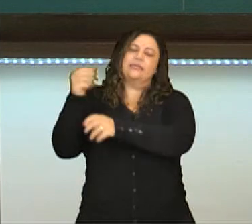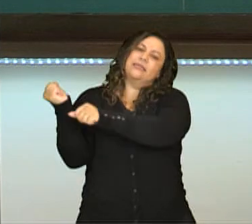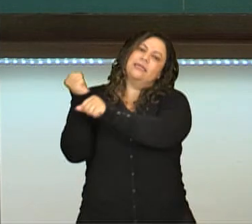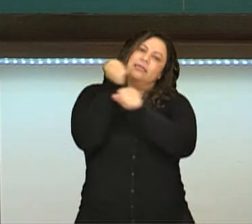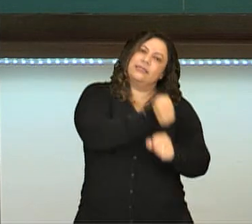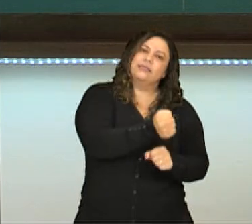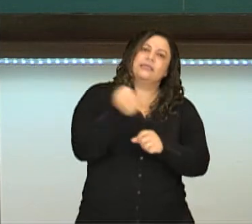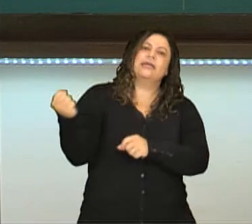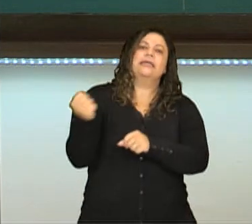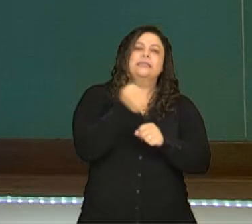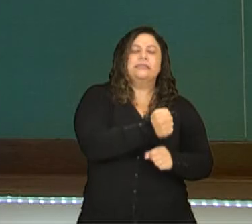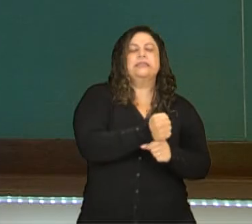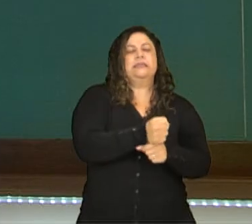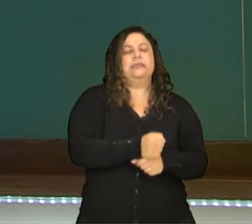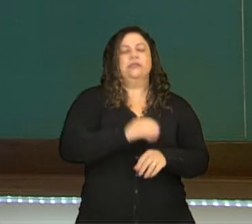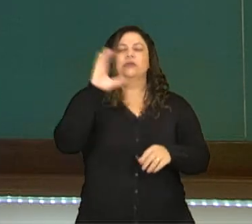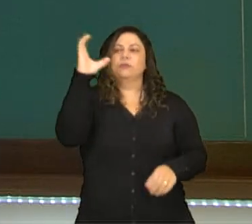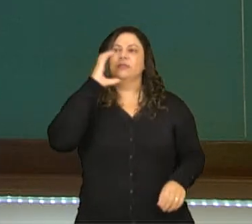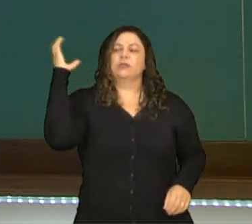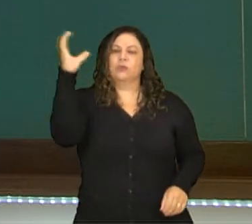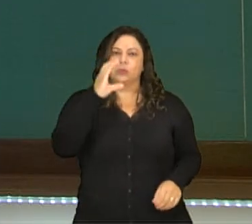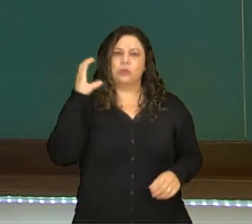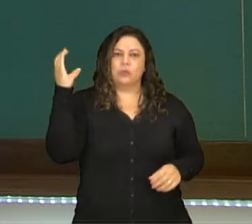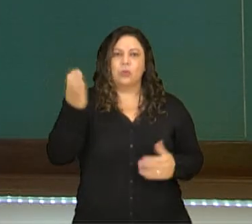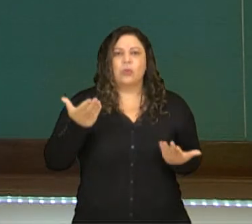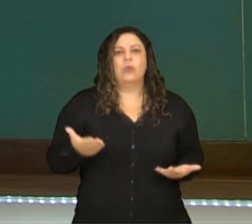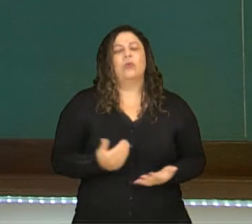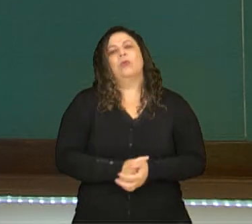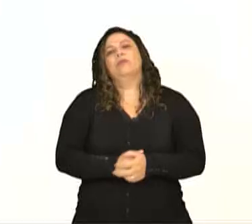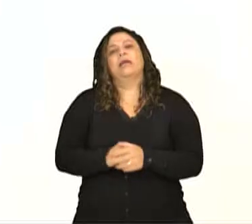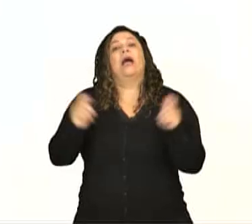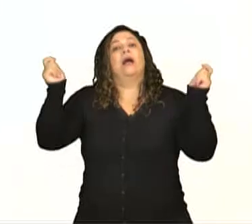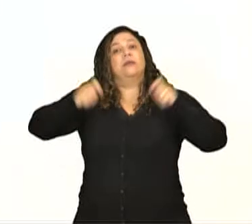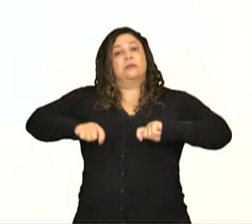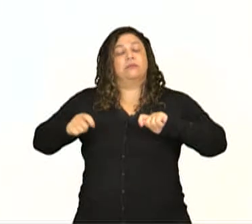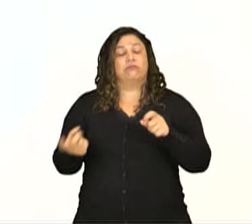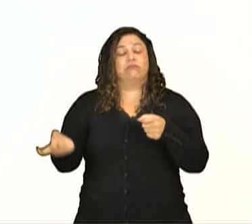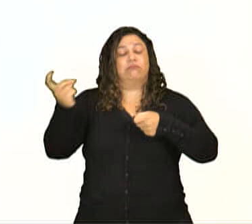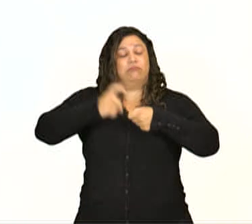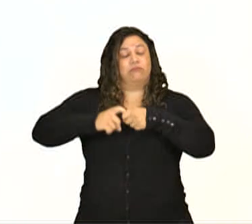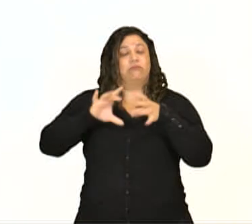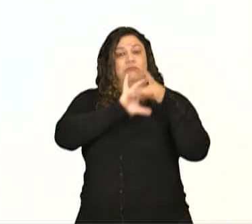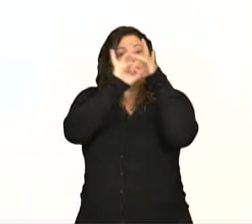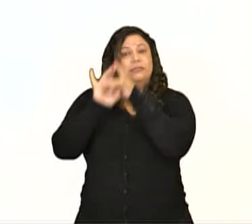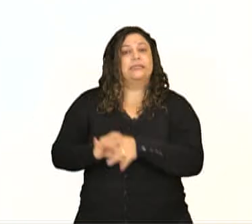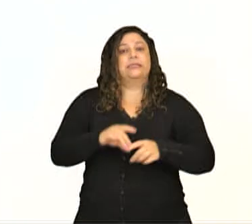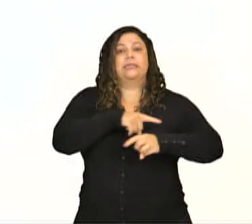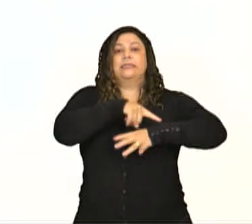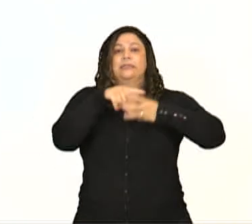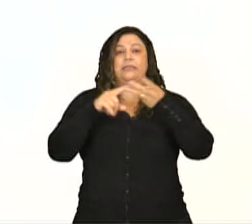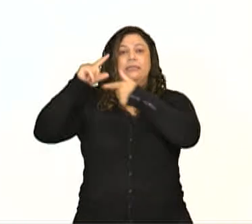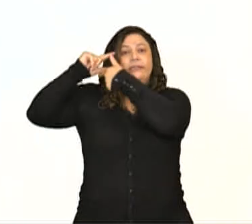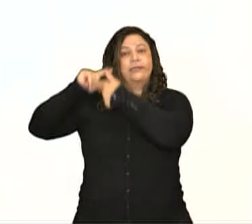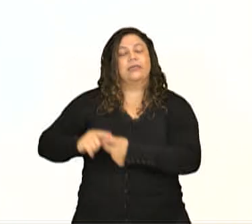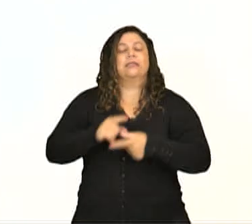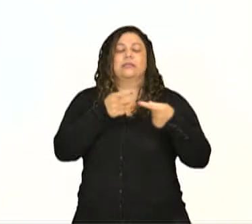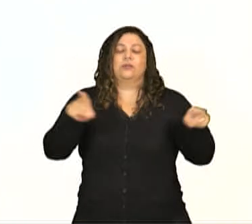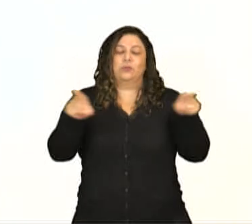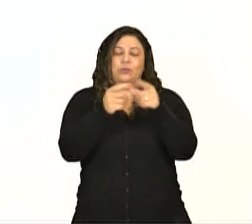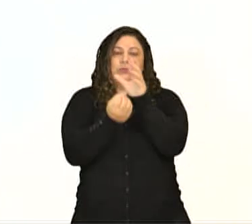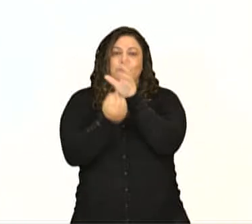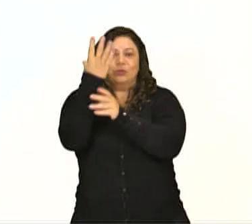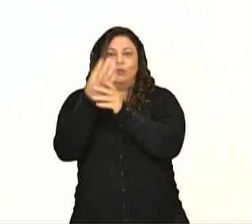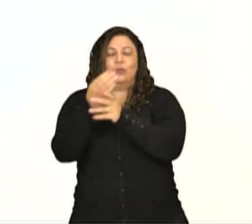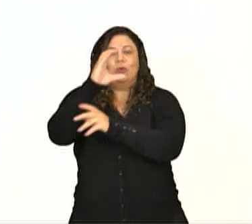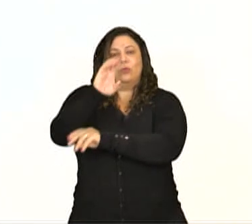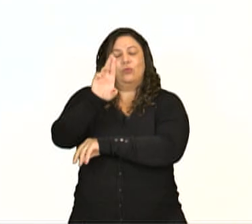para a Colômbia, né? Com isso, essa associação dessas 3 tradições musicais deu origem à cumbia.